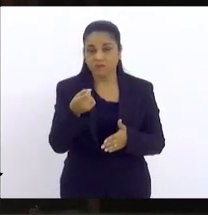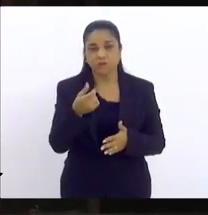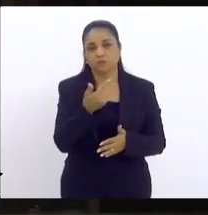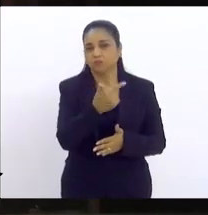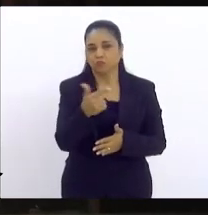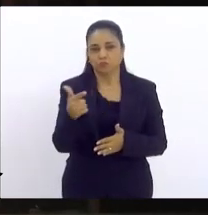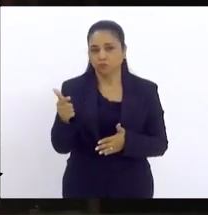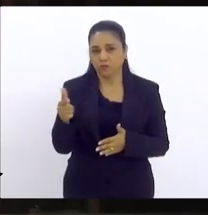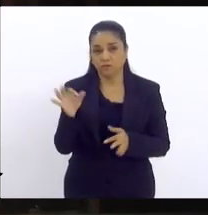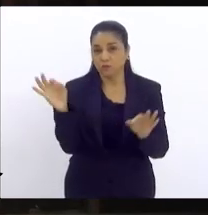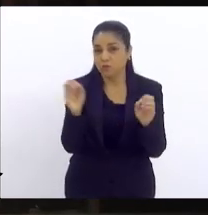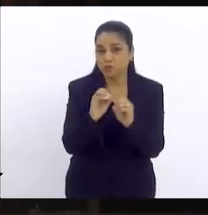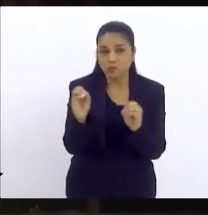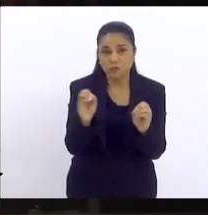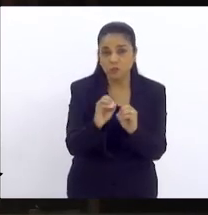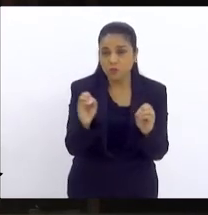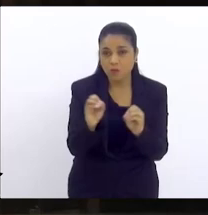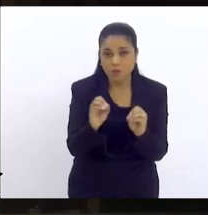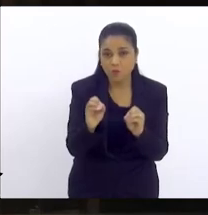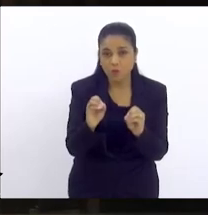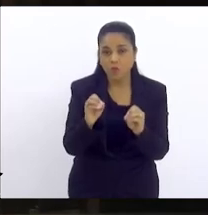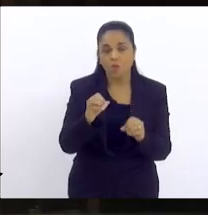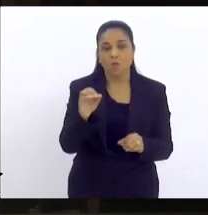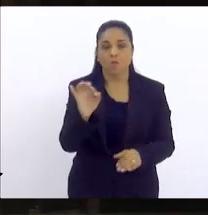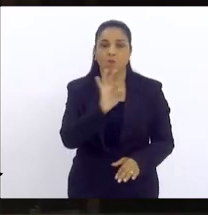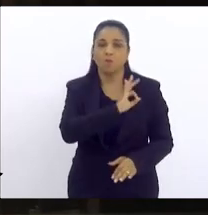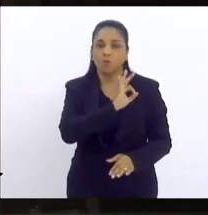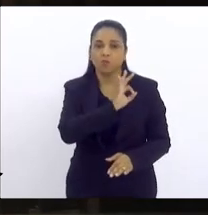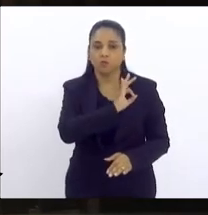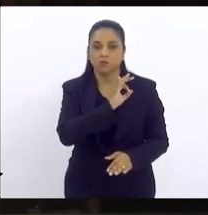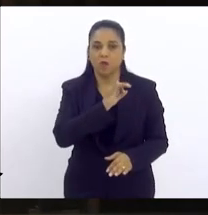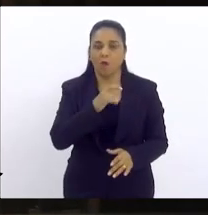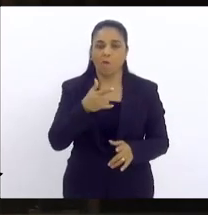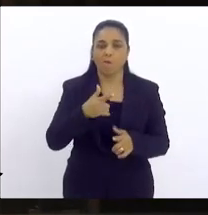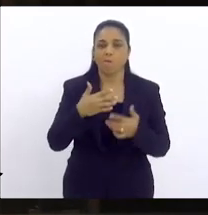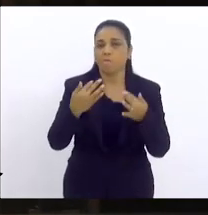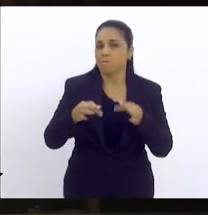combate e não tivemos nenhum latrocínio